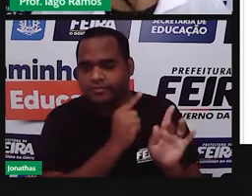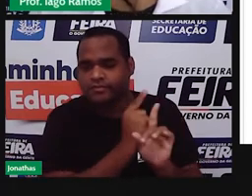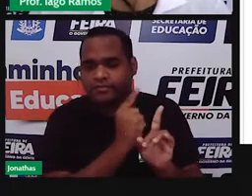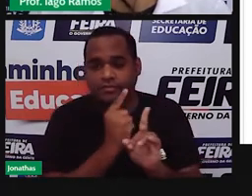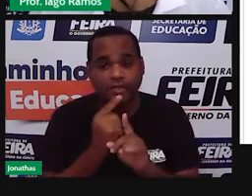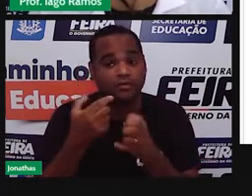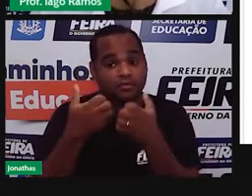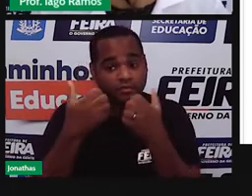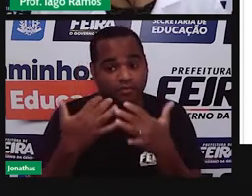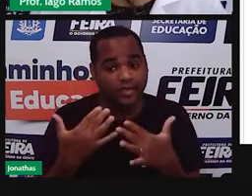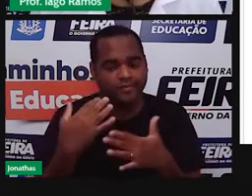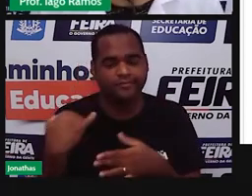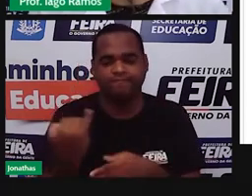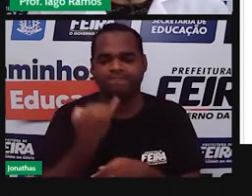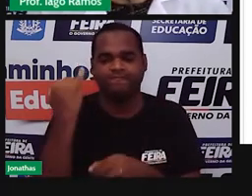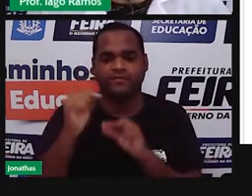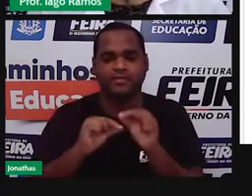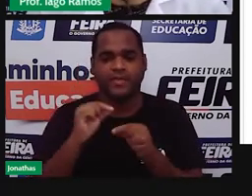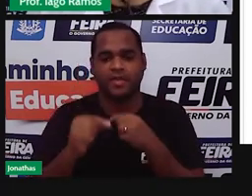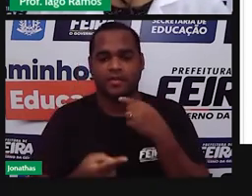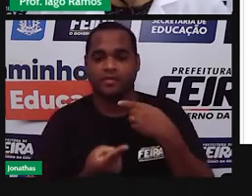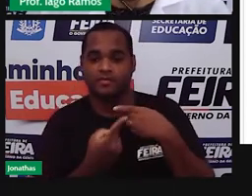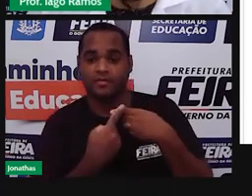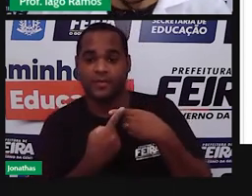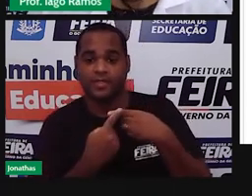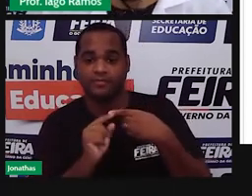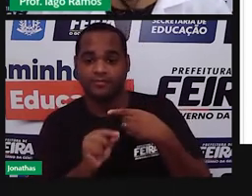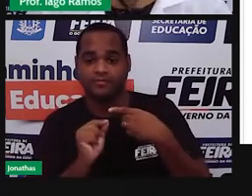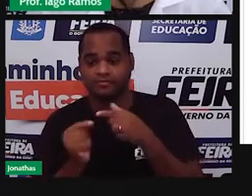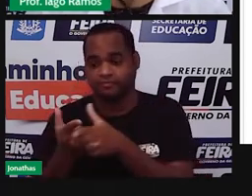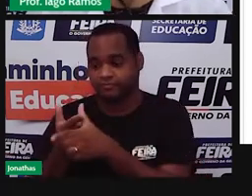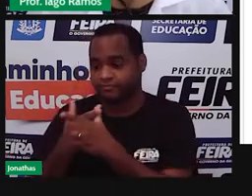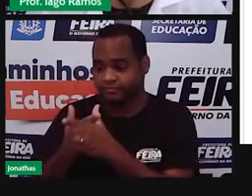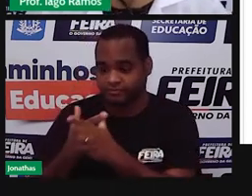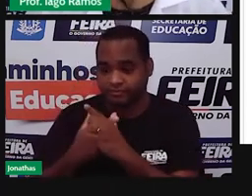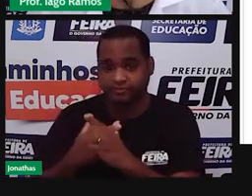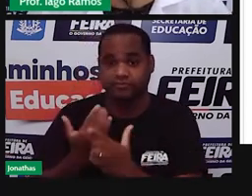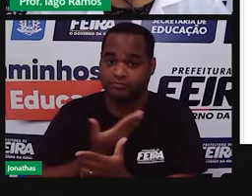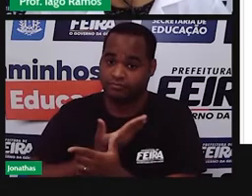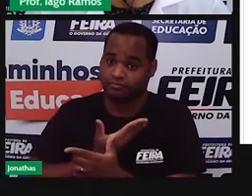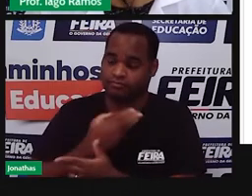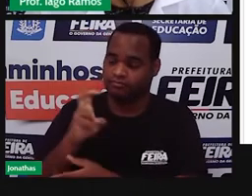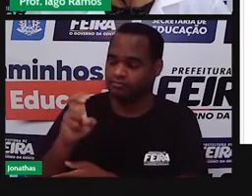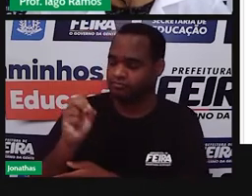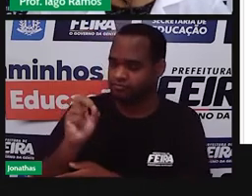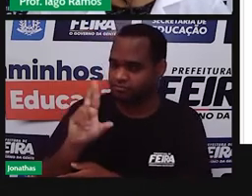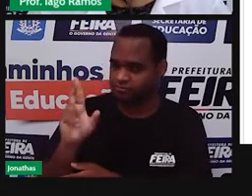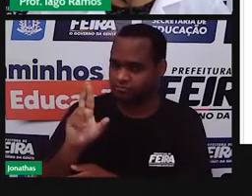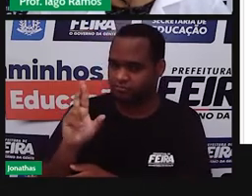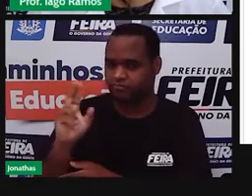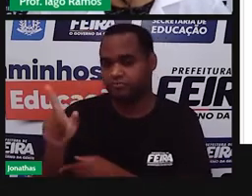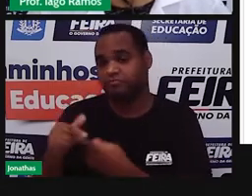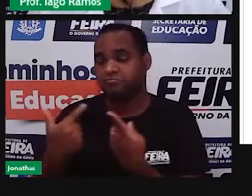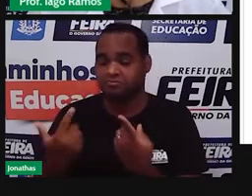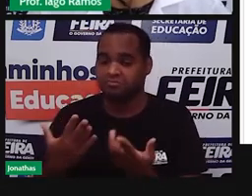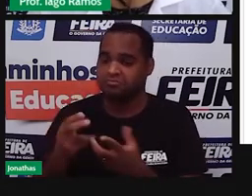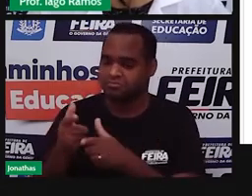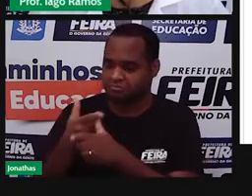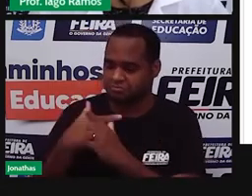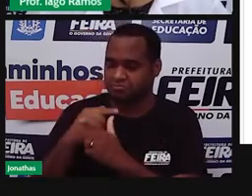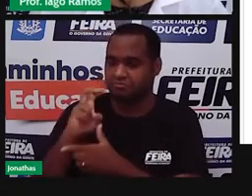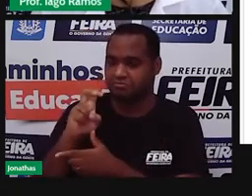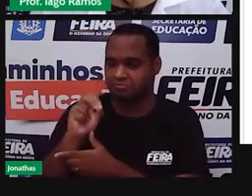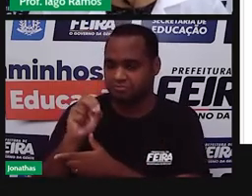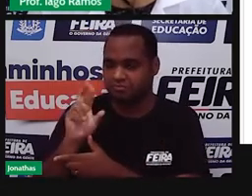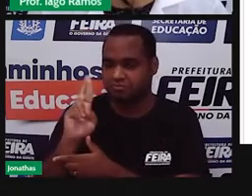dessa forma. Então, primeiro, eu pego um emprestado com um amigo R$ 50. Se eu pego um